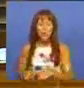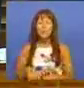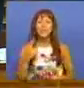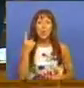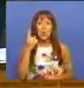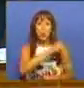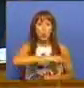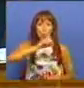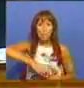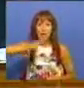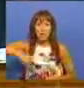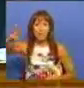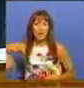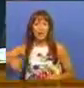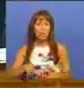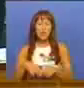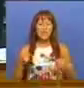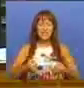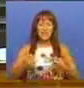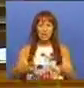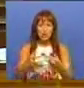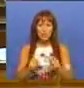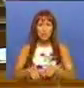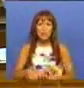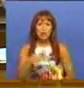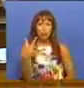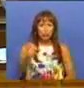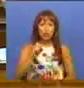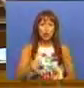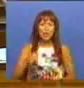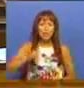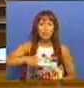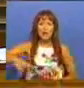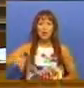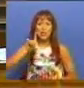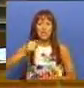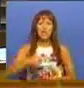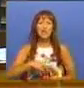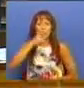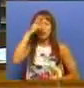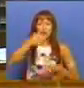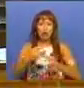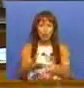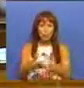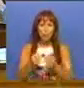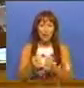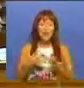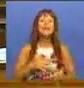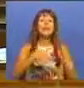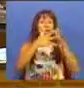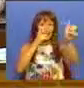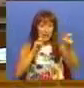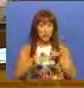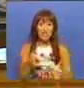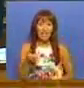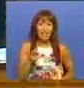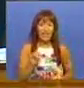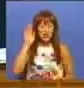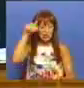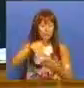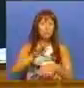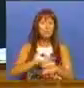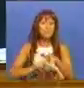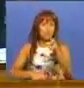1 bilhão de sacos poupados, 18 milhões de litros de petróleo que foram poupados. E na Irlanda, a taxa